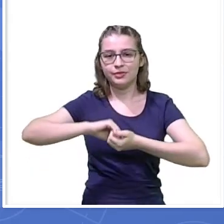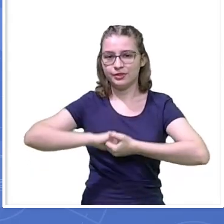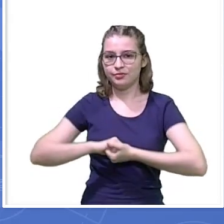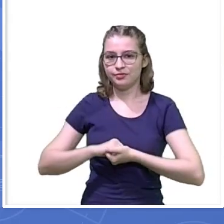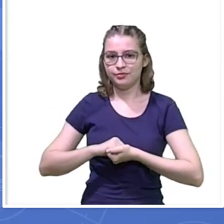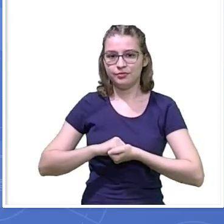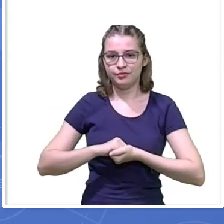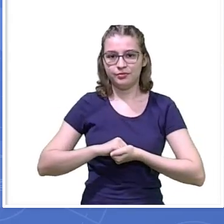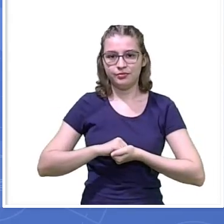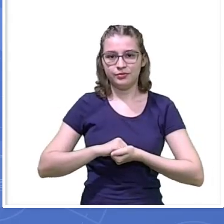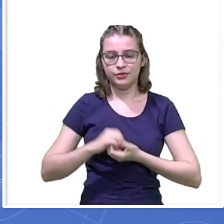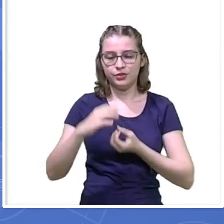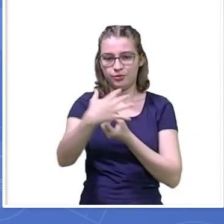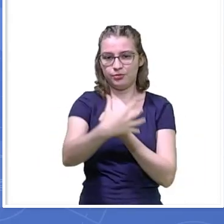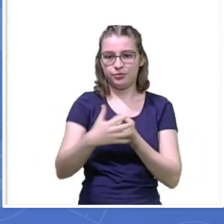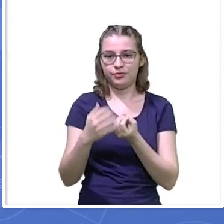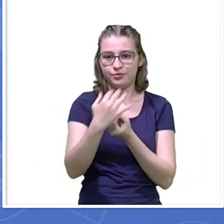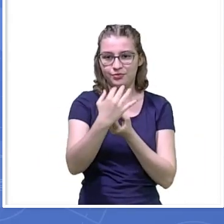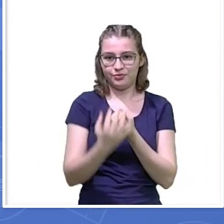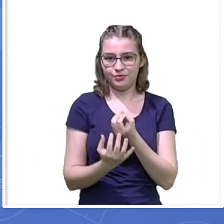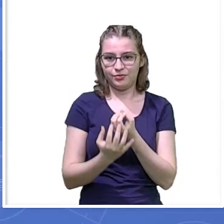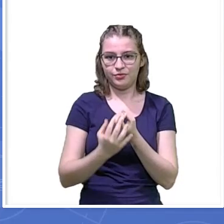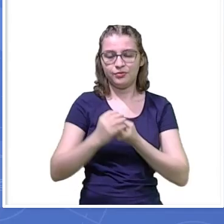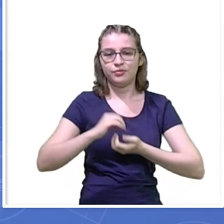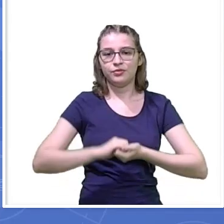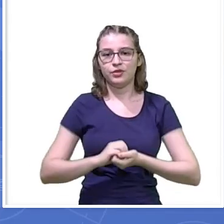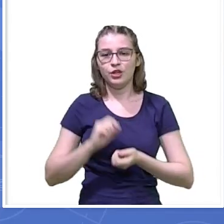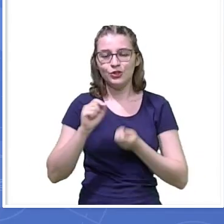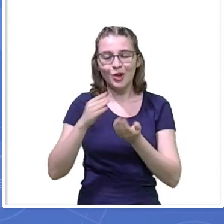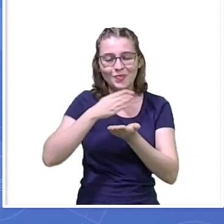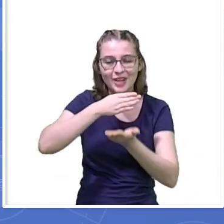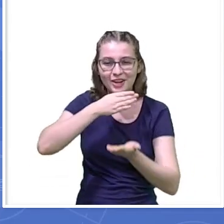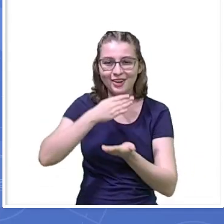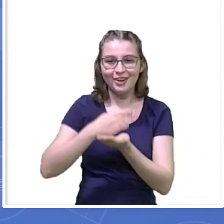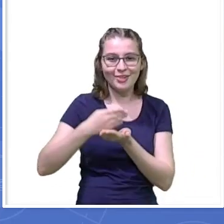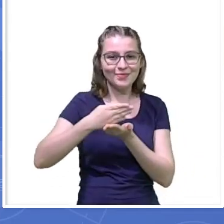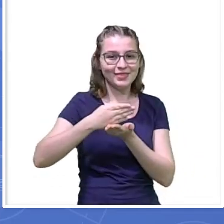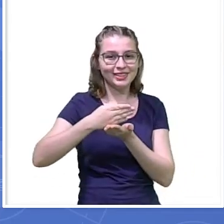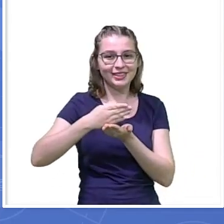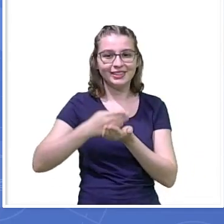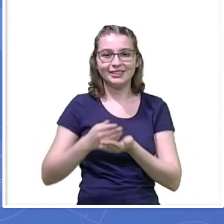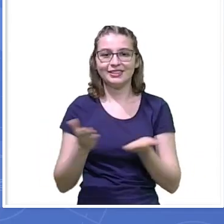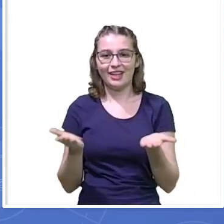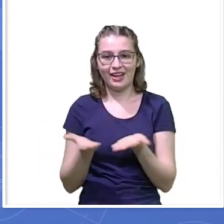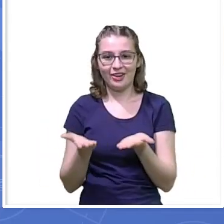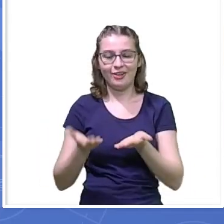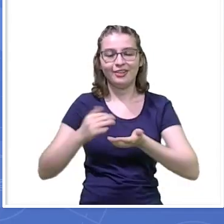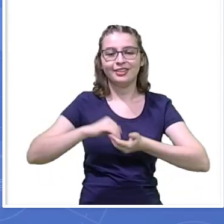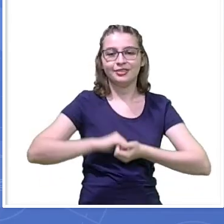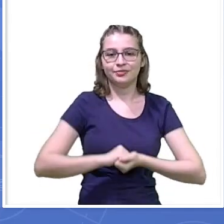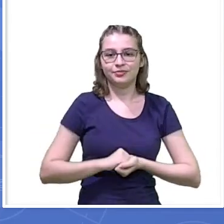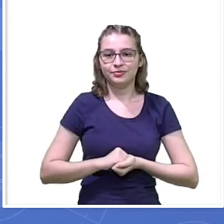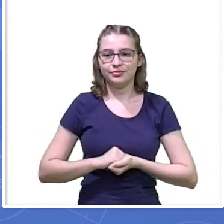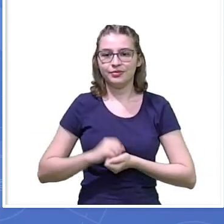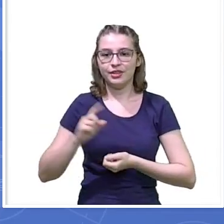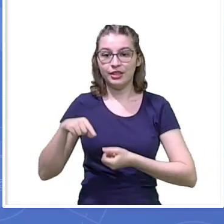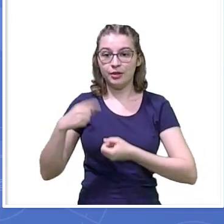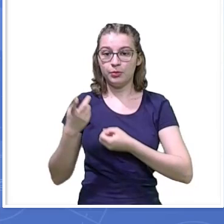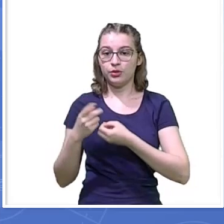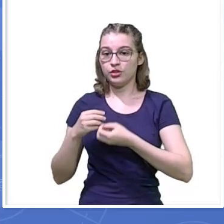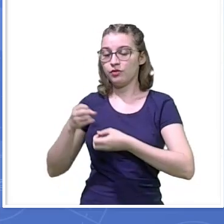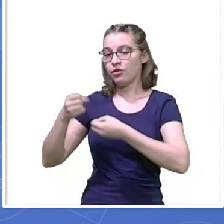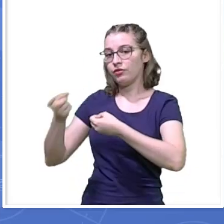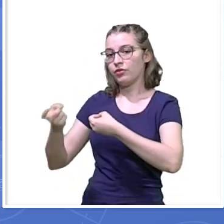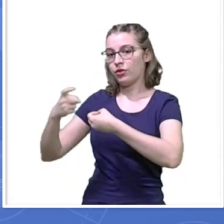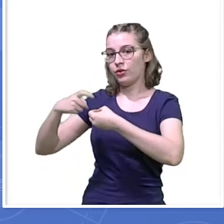as coordenadas geográficas. Questão assim mesmo para a gente iniciar os trabalhos aqui no Aula em Casa Amazonas. Daqui a pouco eu volto, onde vocês